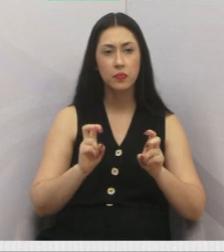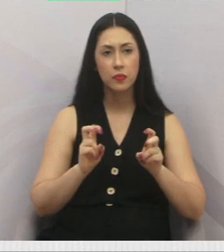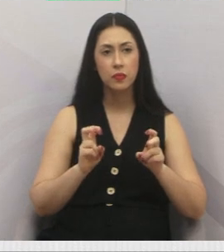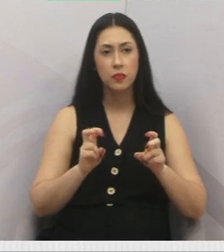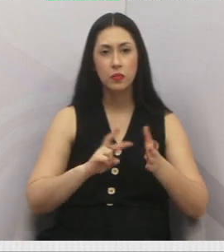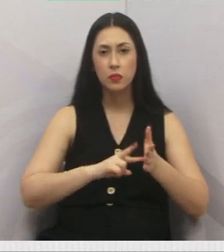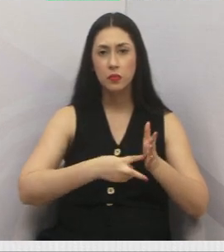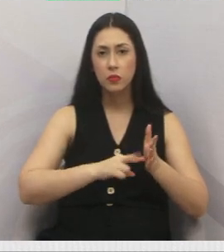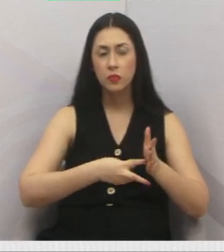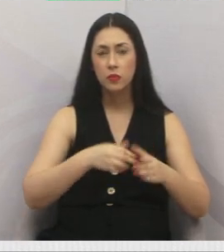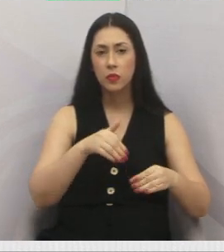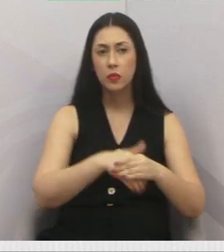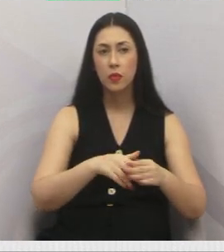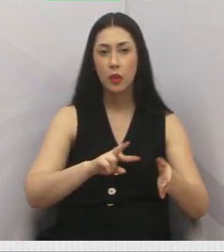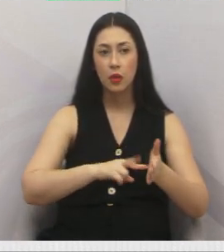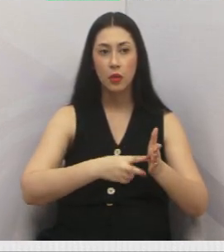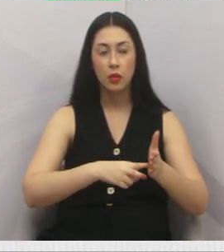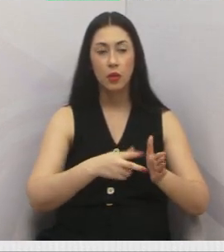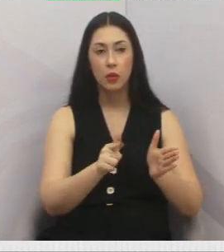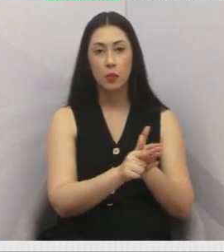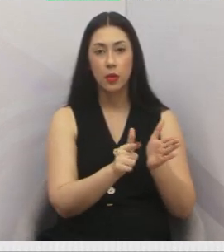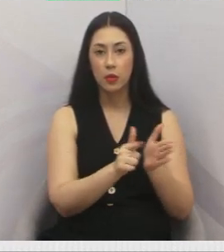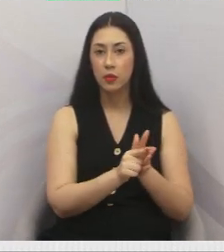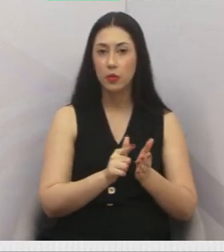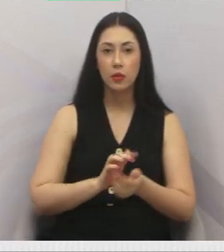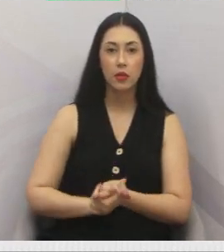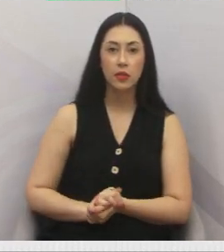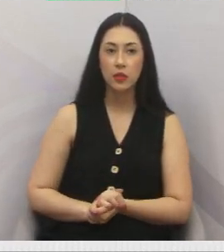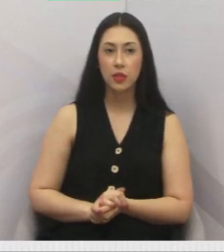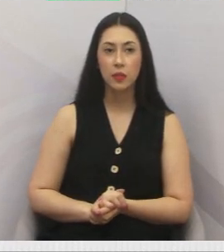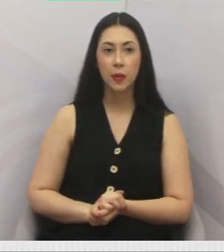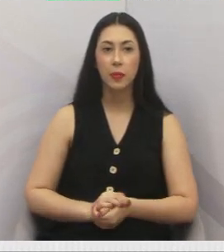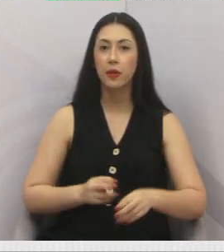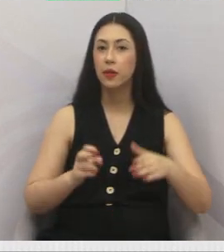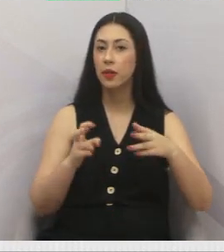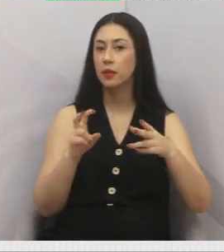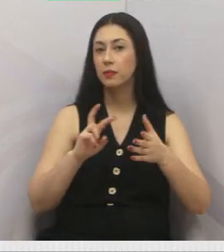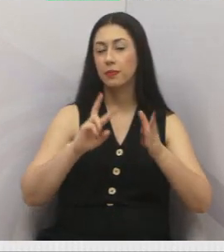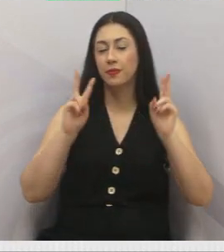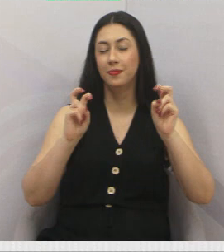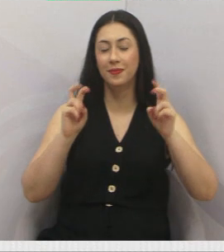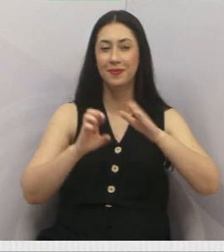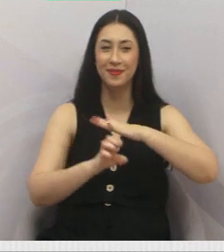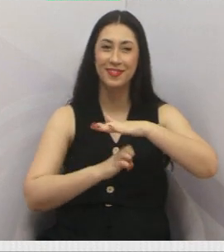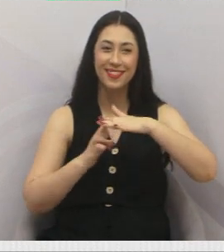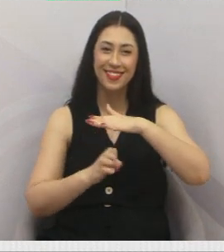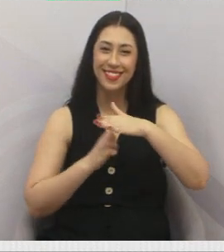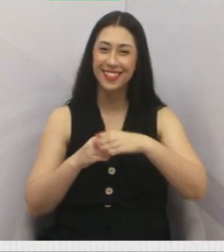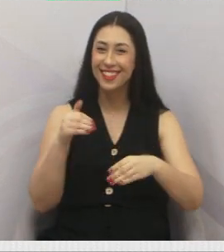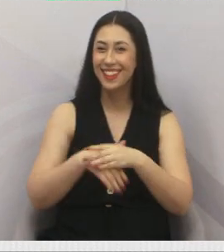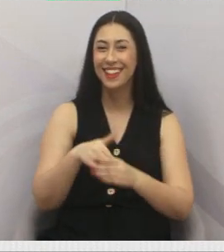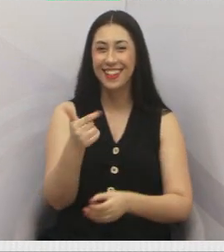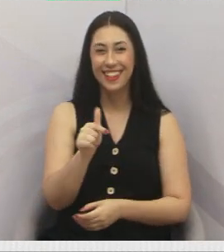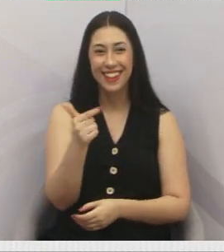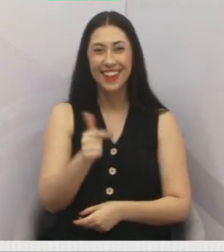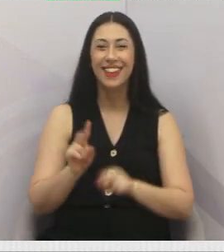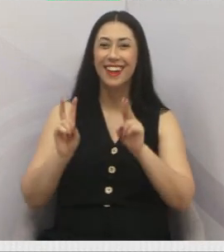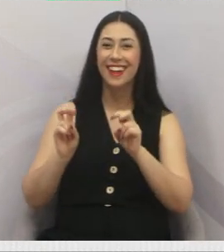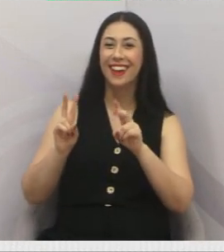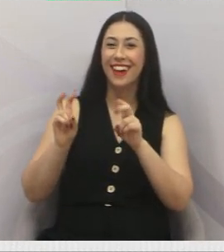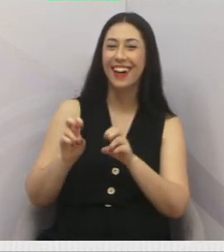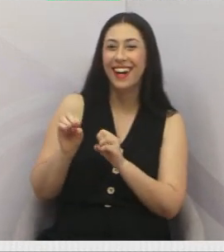classe sindical, um voto para sindicato dos papeleiros. Segmento empresas e entidades profissionais, voto em branco. Segmento